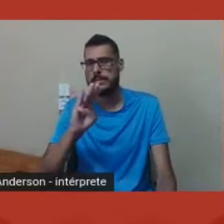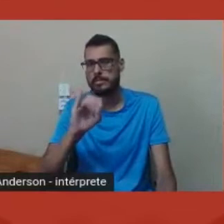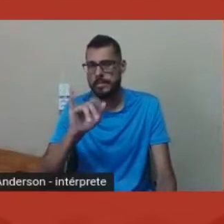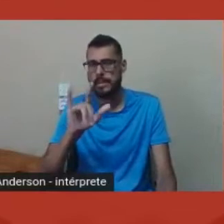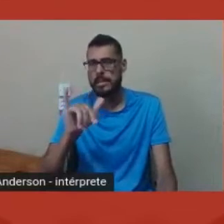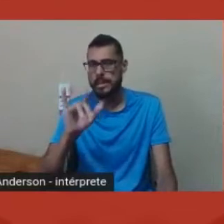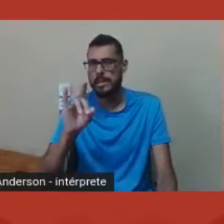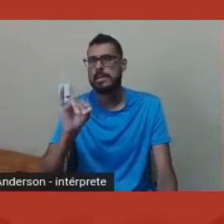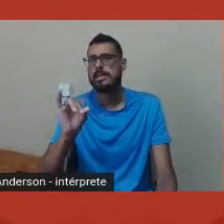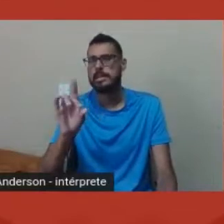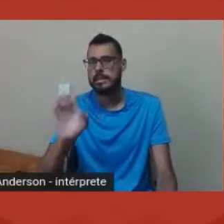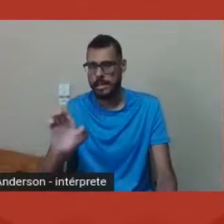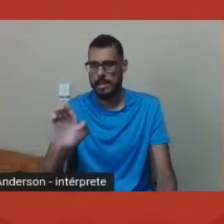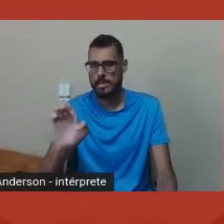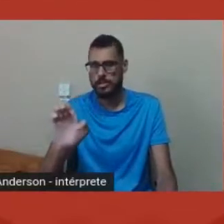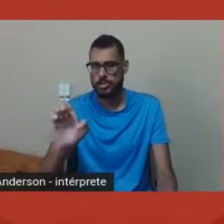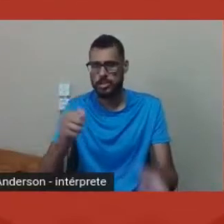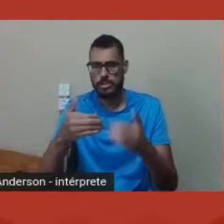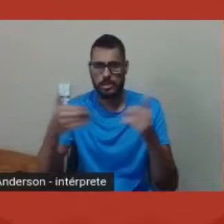Separados.